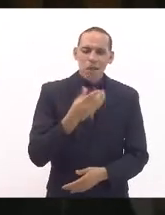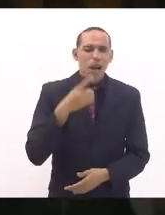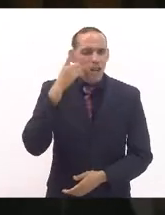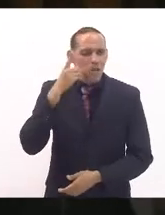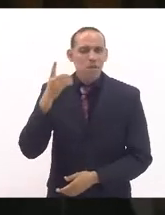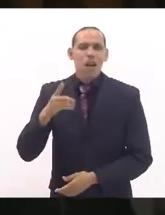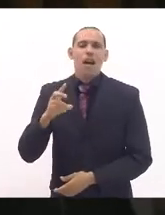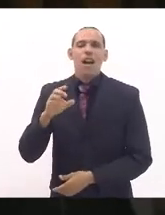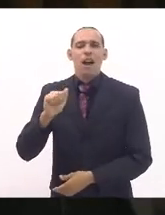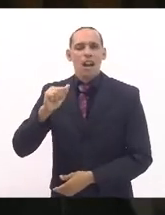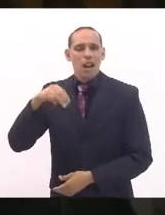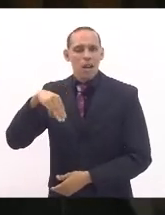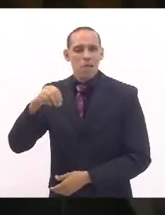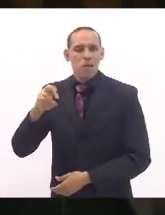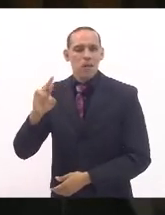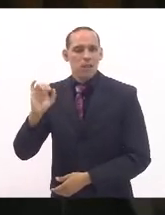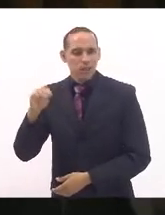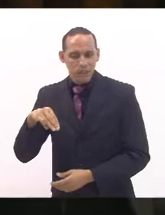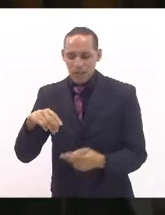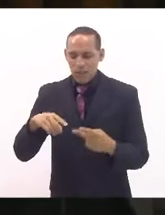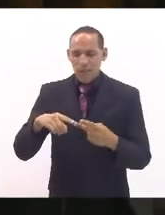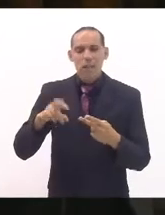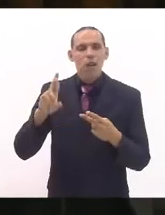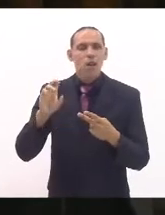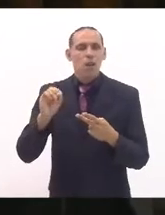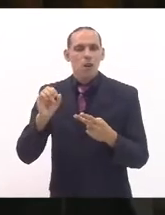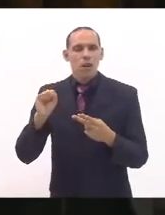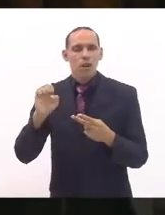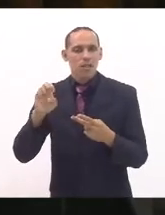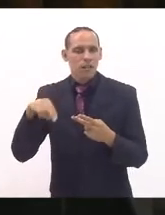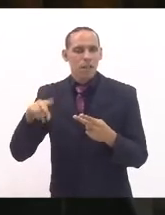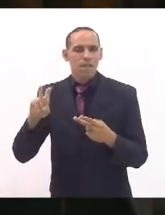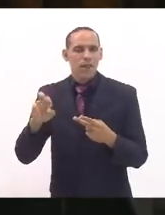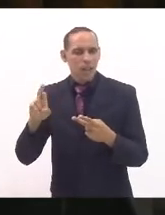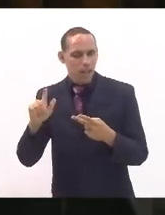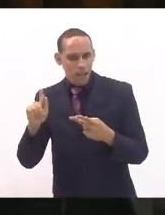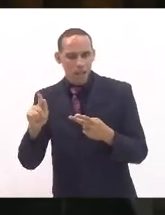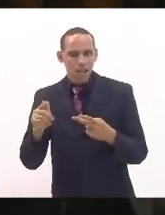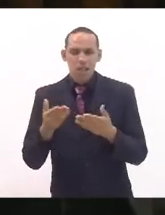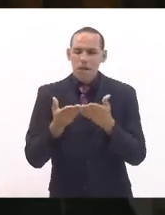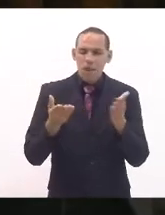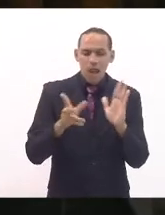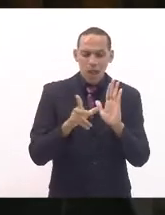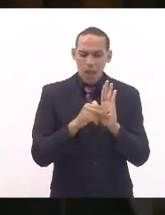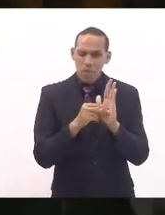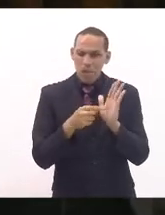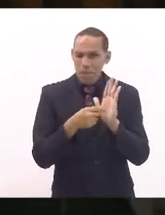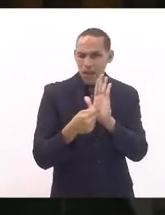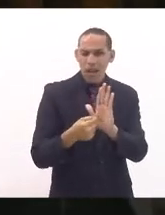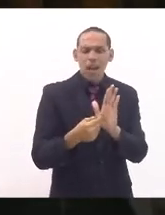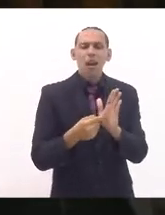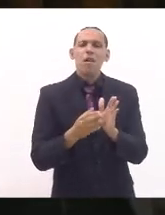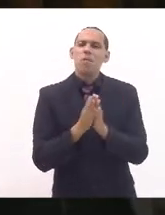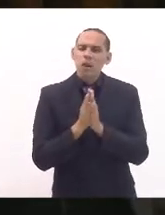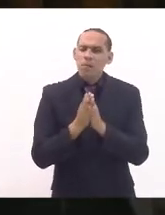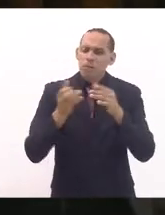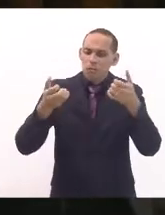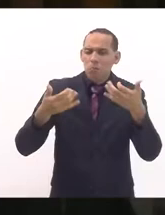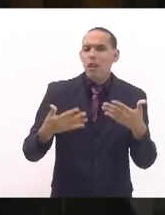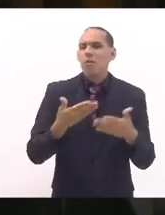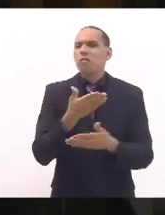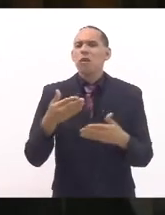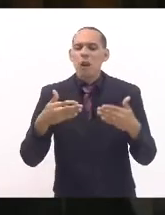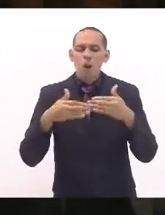para o deputado Rosenberg Reis, que apresentaram emendas ao projeto, que digam qual ponto eles